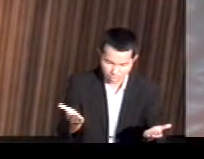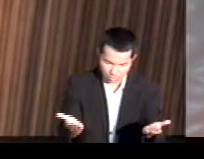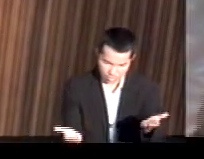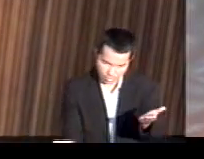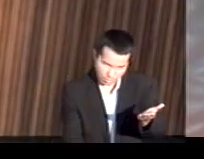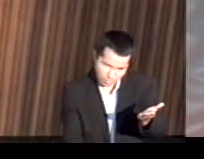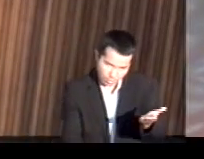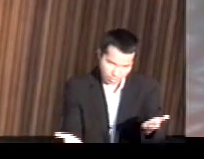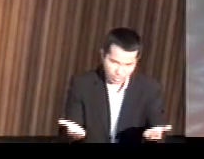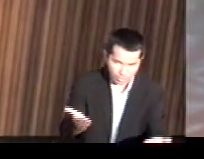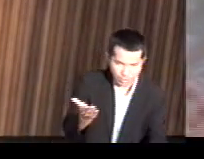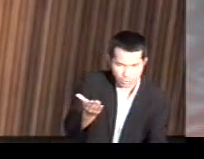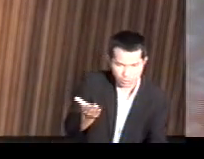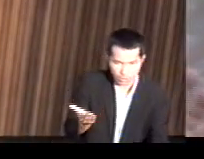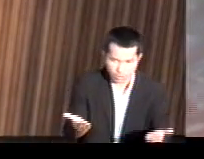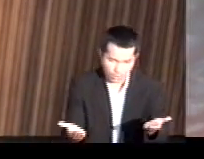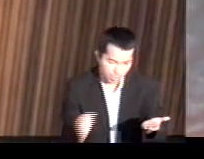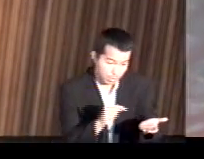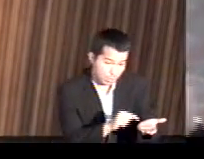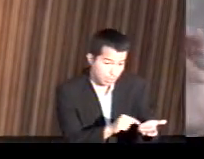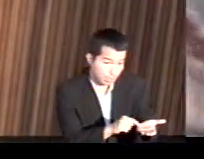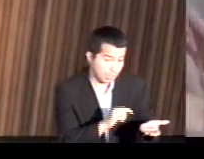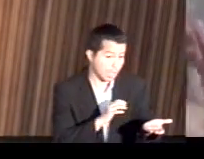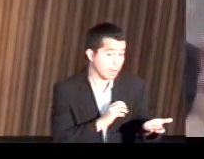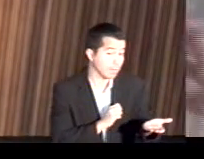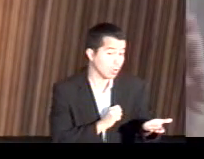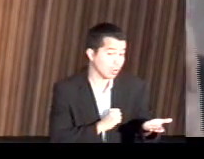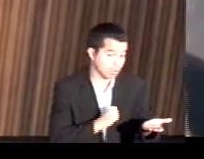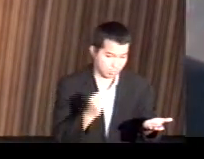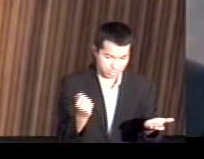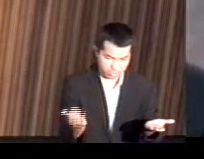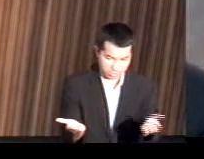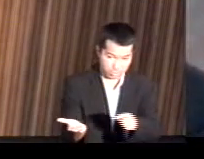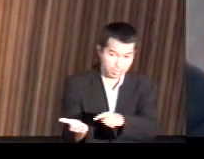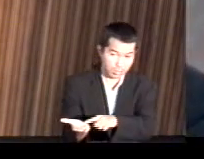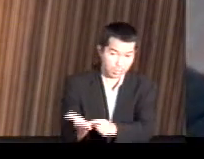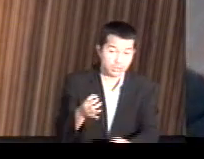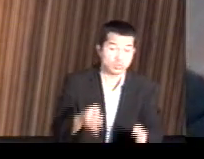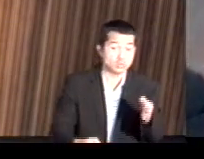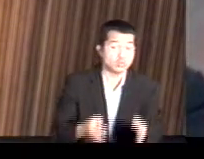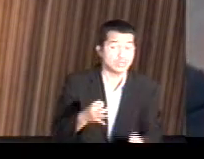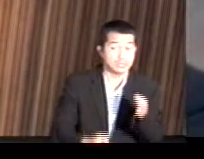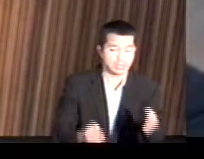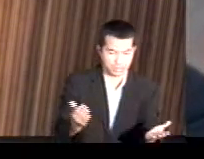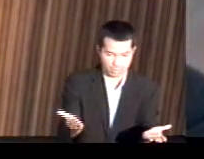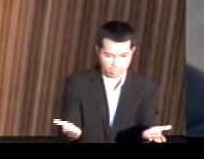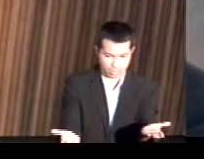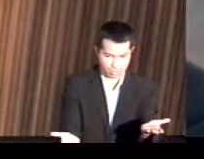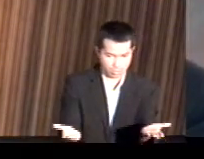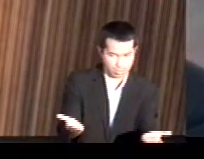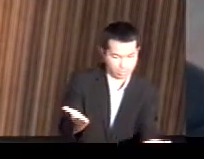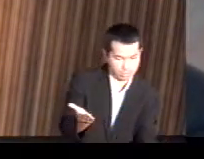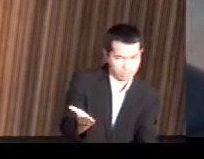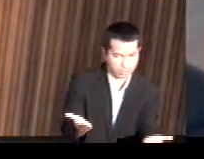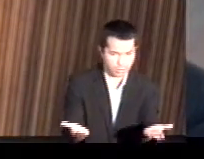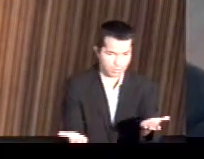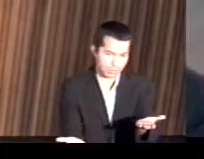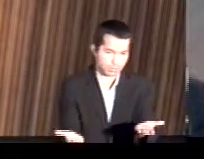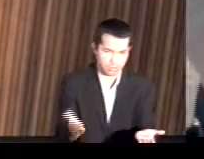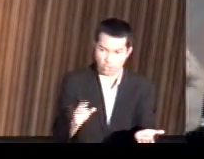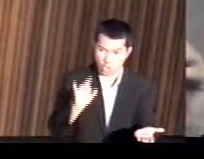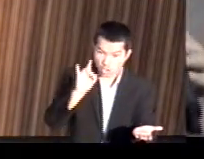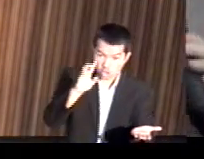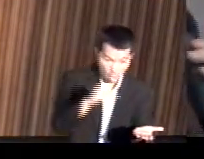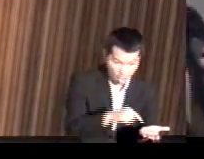E a grande lição que Melquisedeque está tentando nos lembrar é que Jesus é o